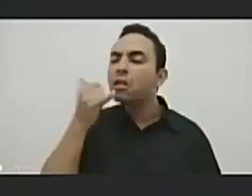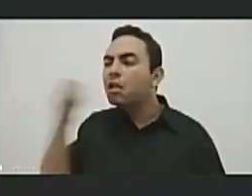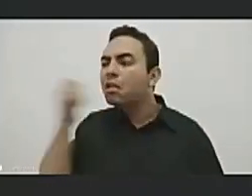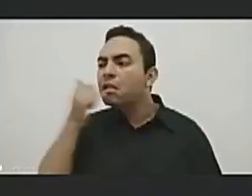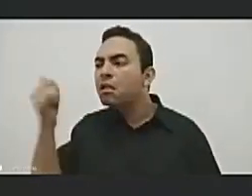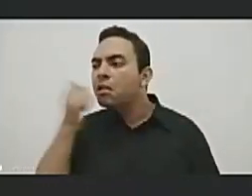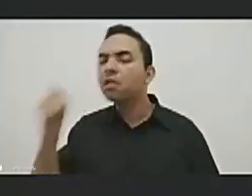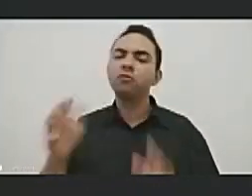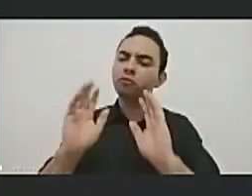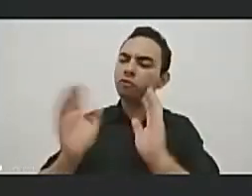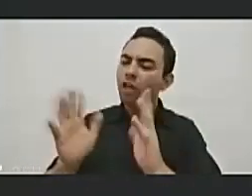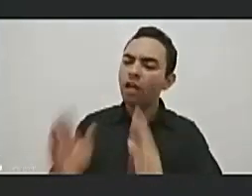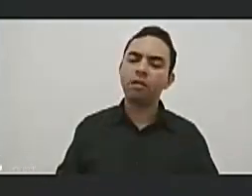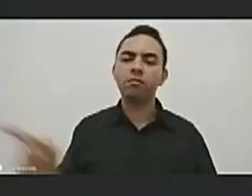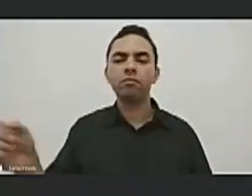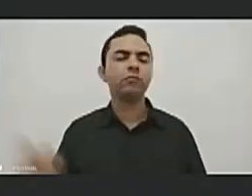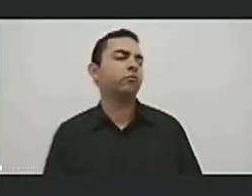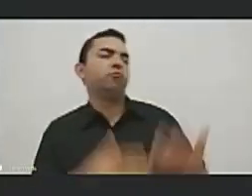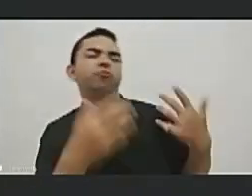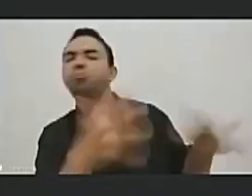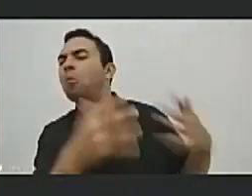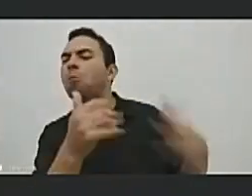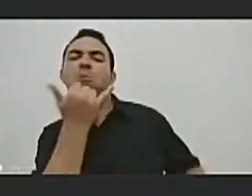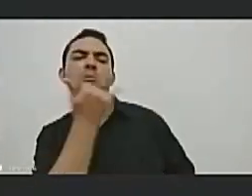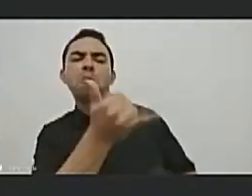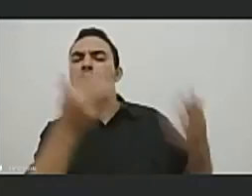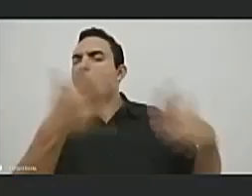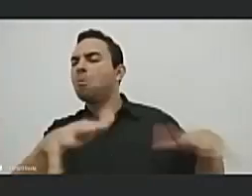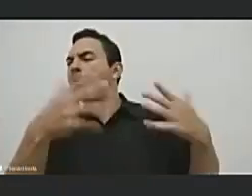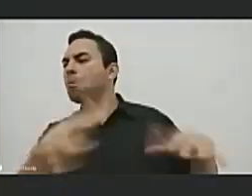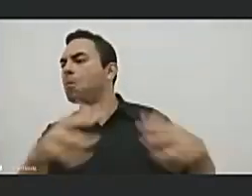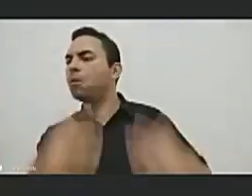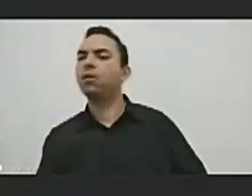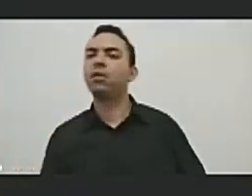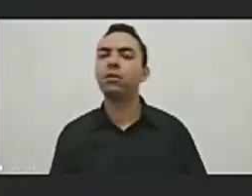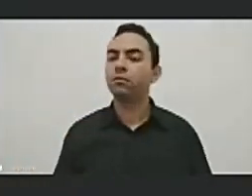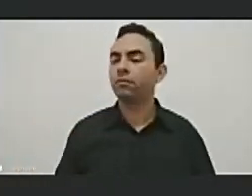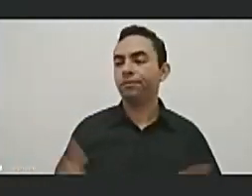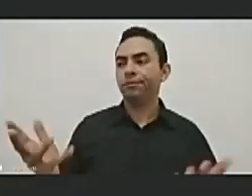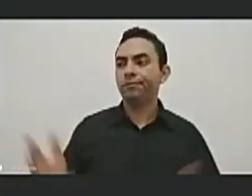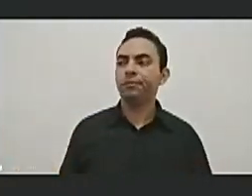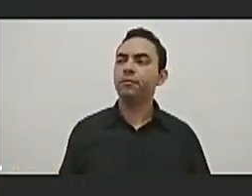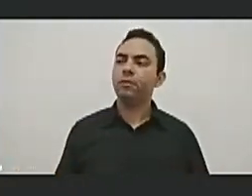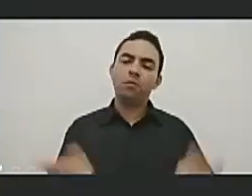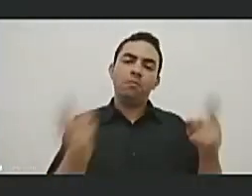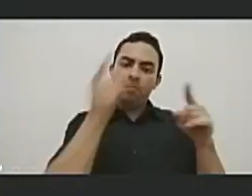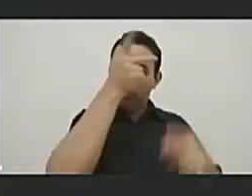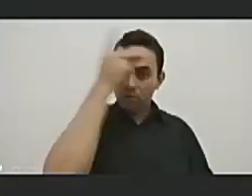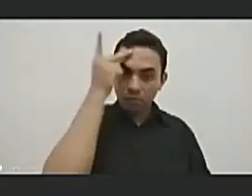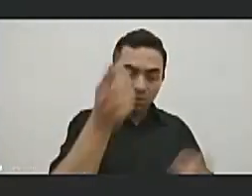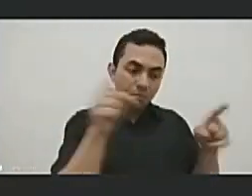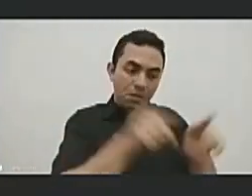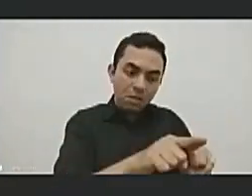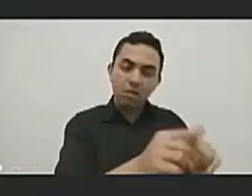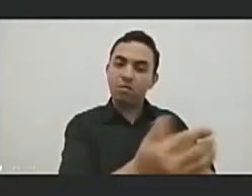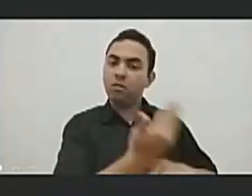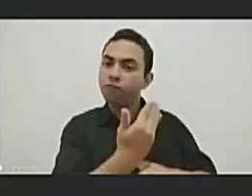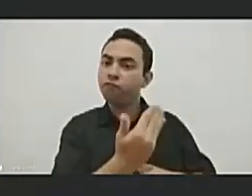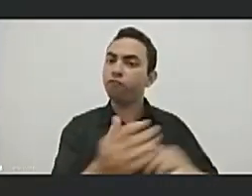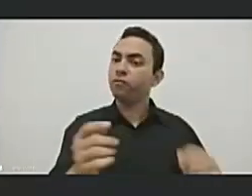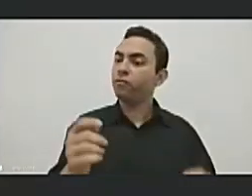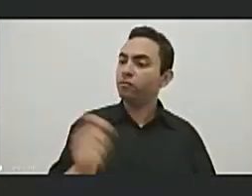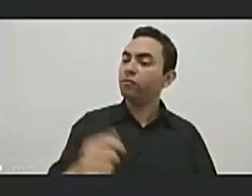180 famílias os parceiros do li Clube as pessoas da sociedade pessoal Municipal todos